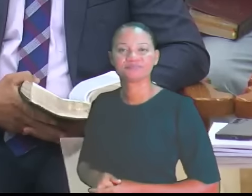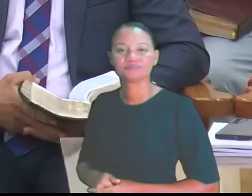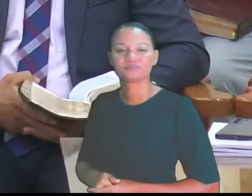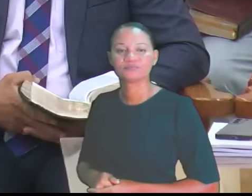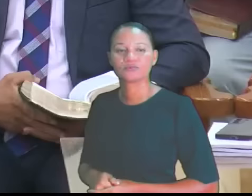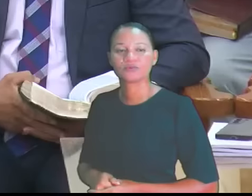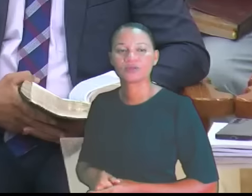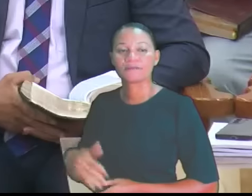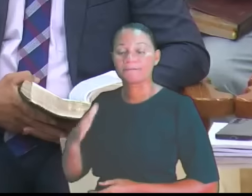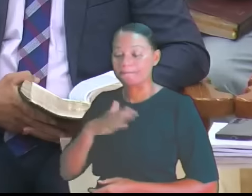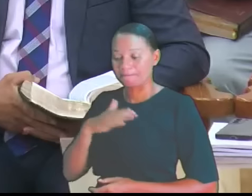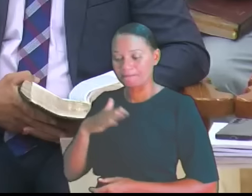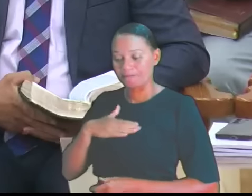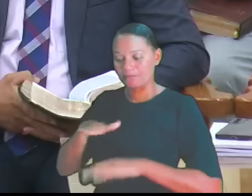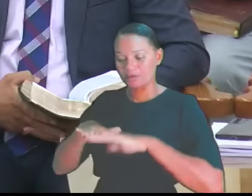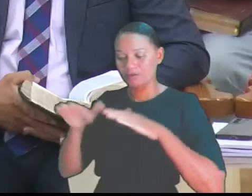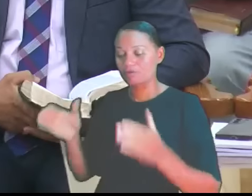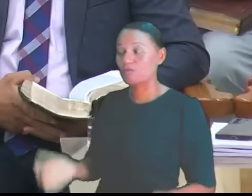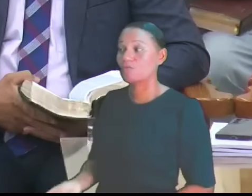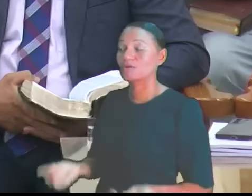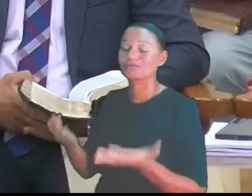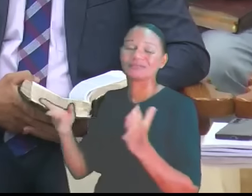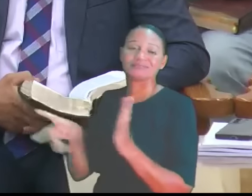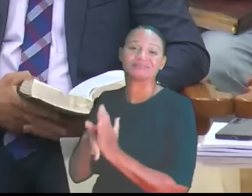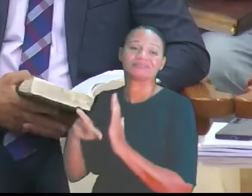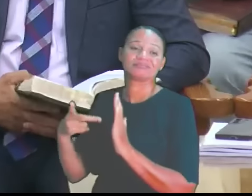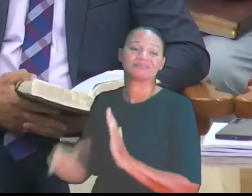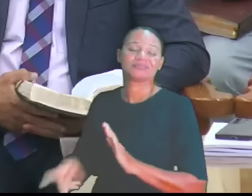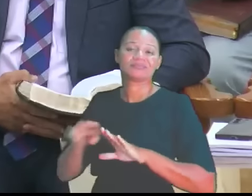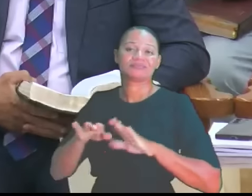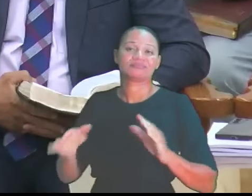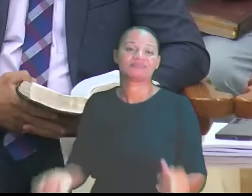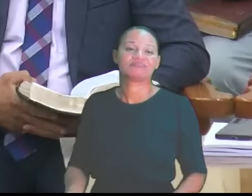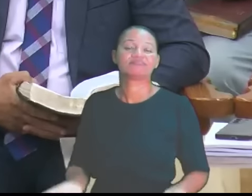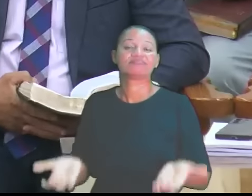Porque do meu altar só sai o que vem para o altar.